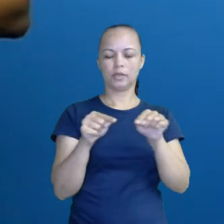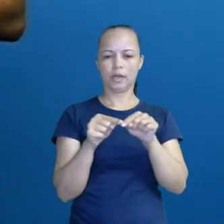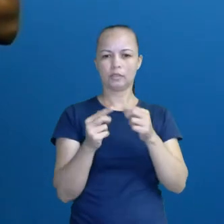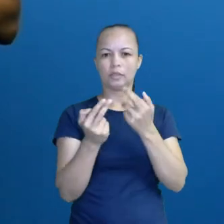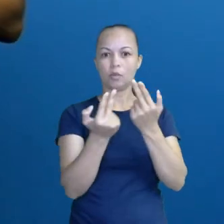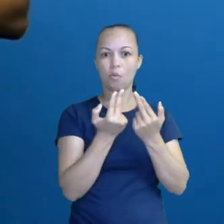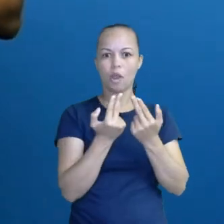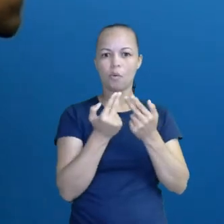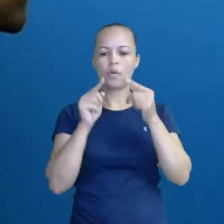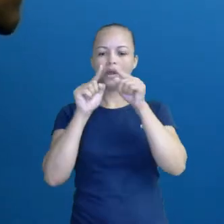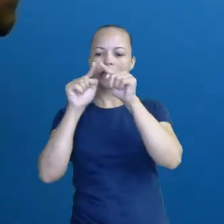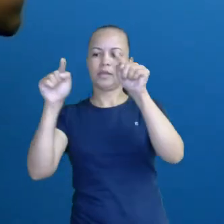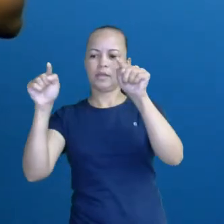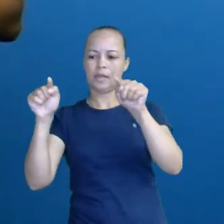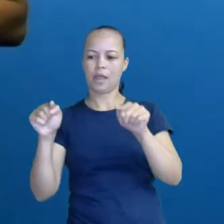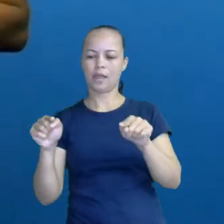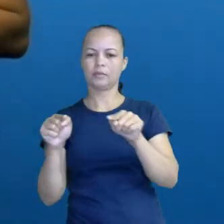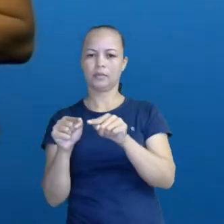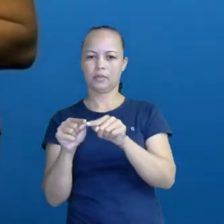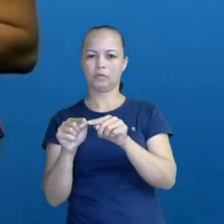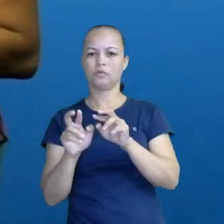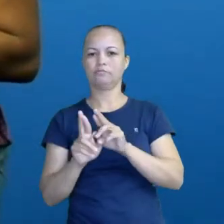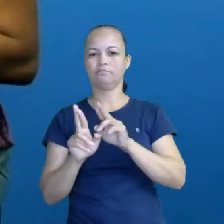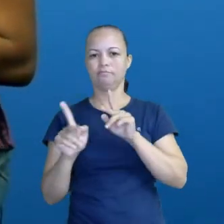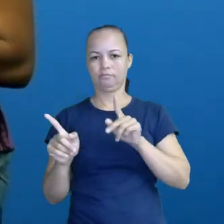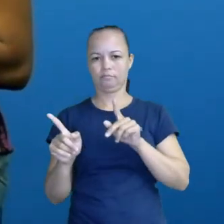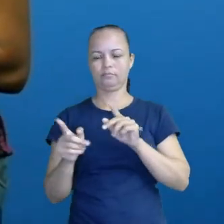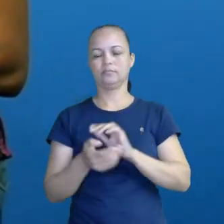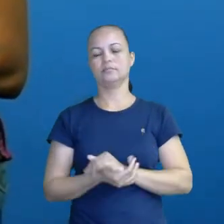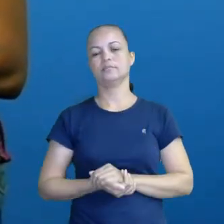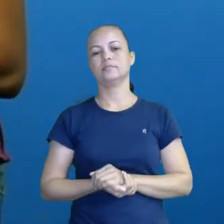iguais e o retângulo não